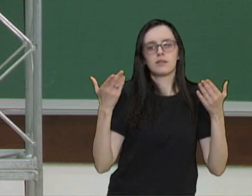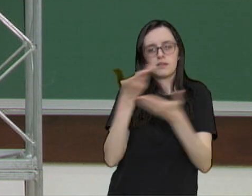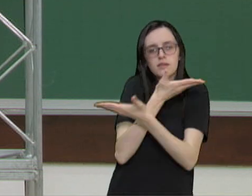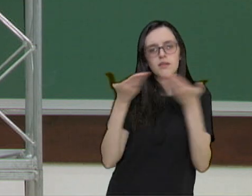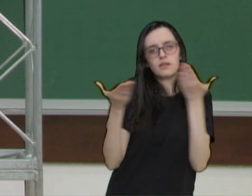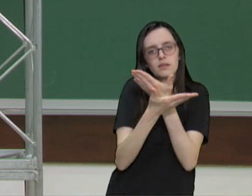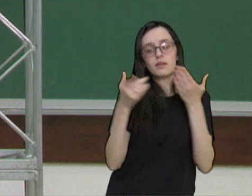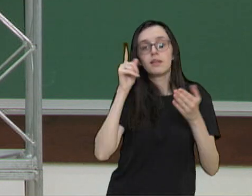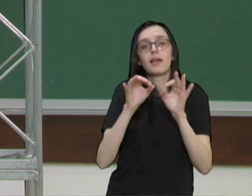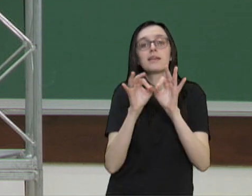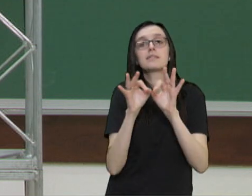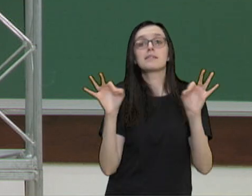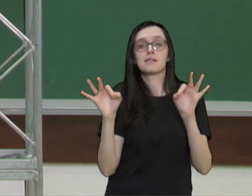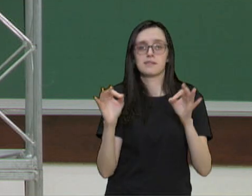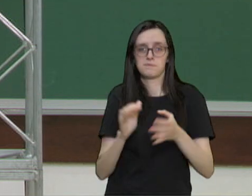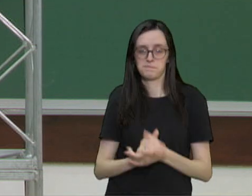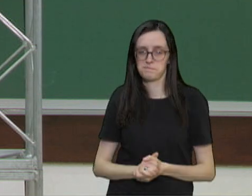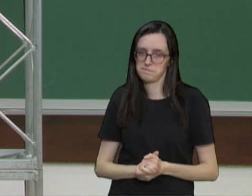interação chamada à distância.